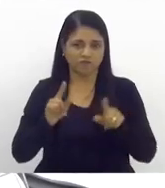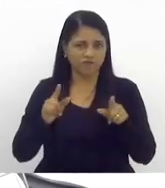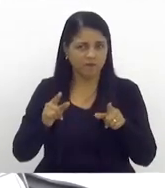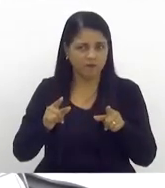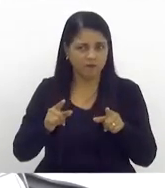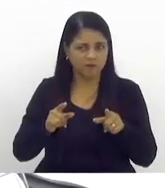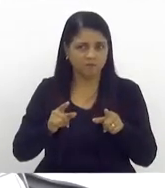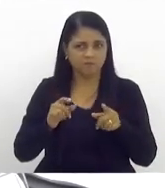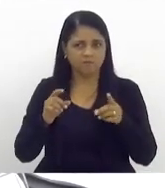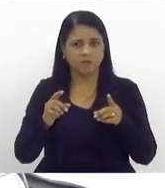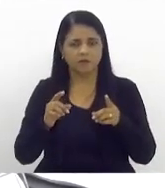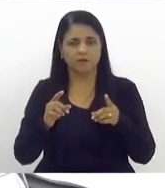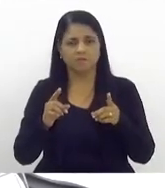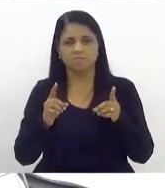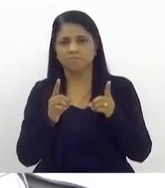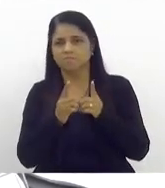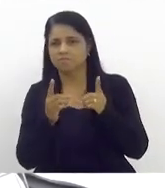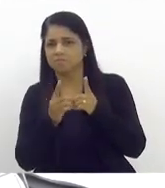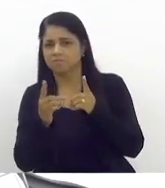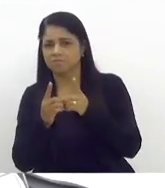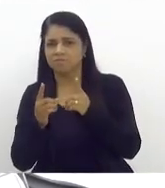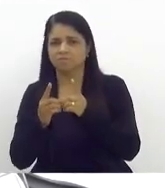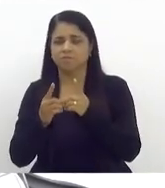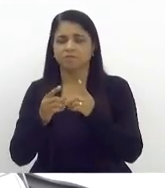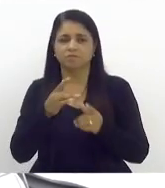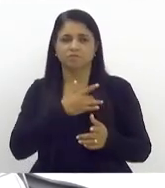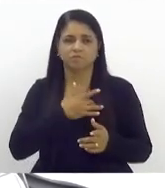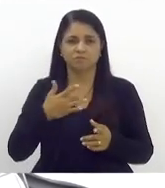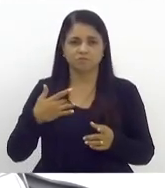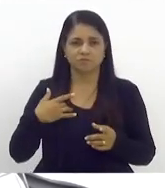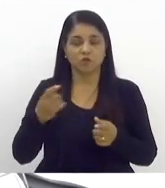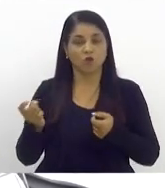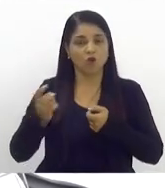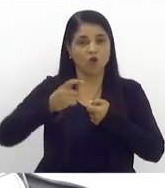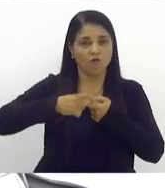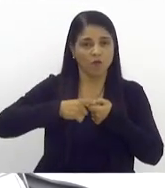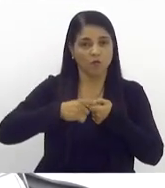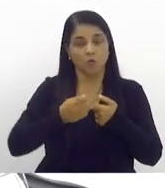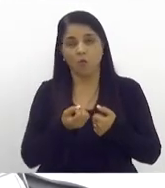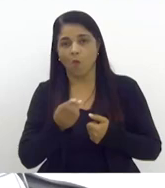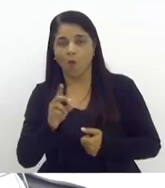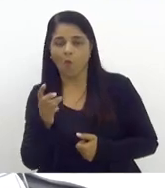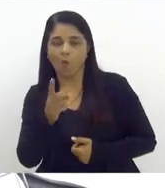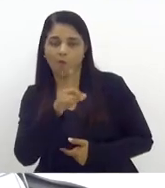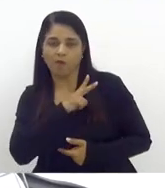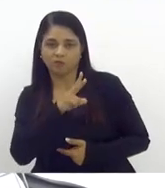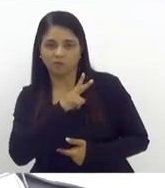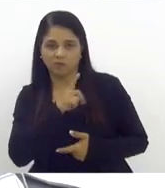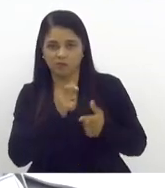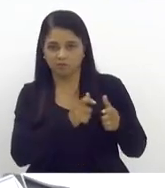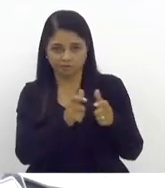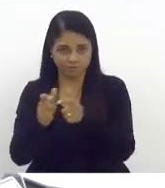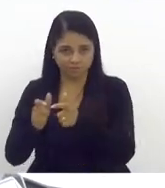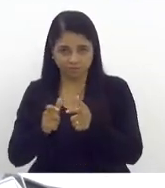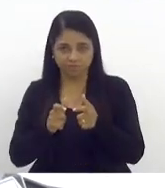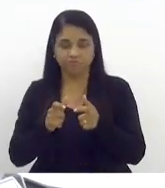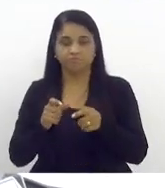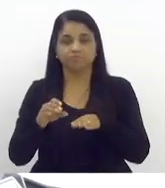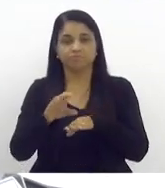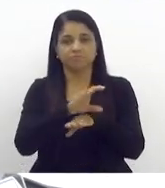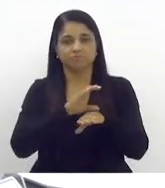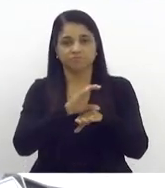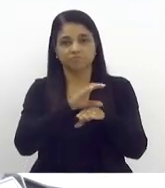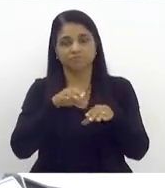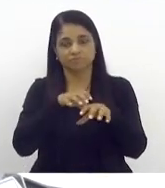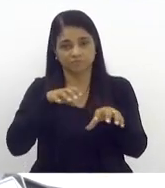para pacientes do Sistema Único de Saúde, dos convênios ou particulares e da outras providências. Parecer é pela constitucionalidade.